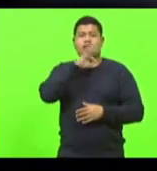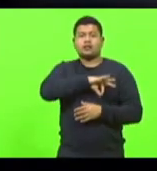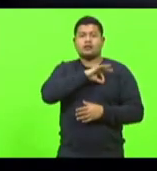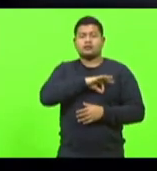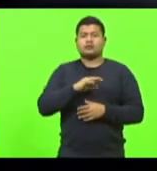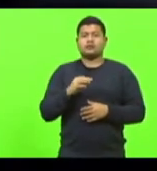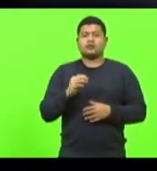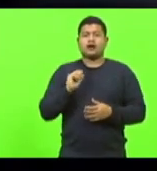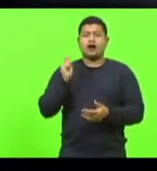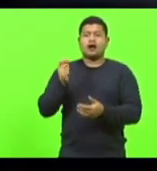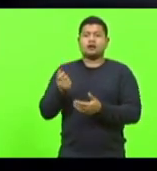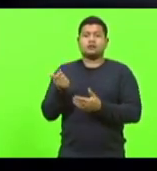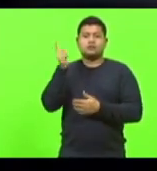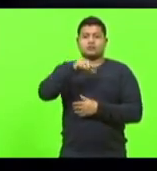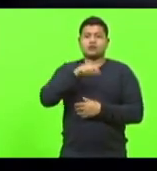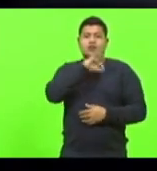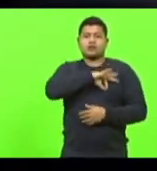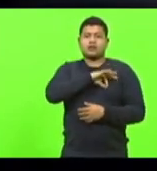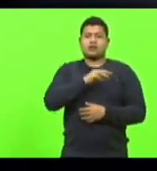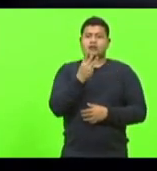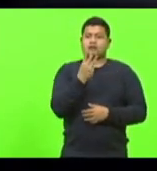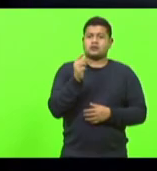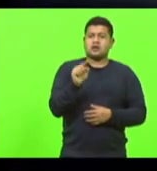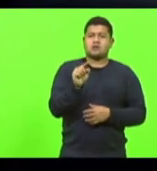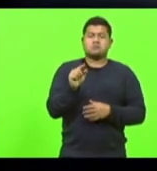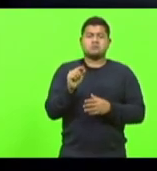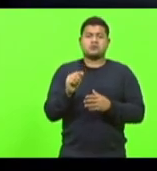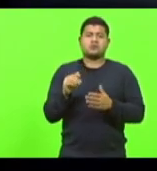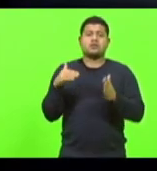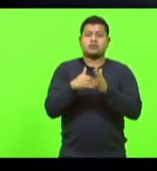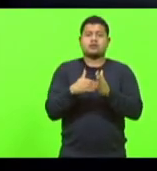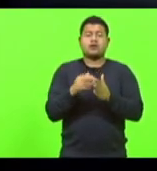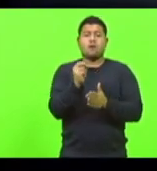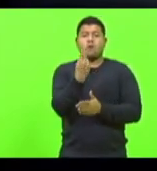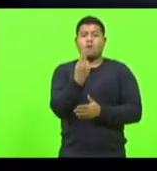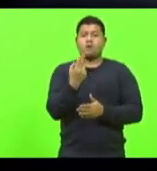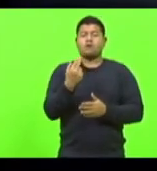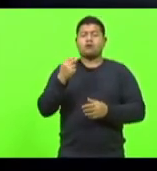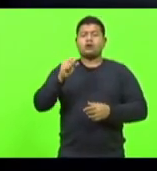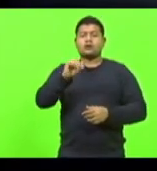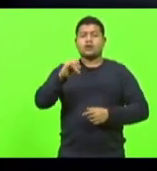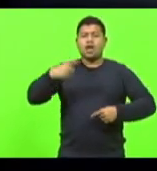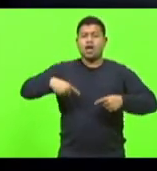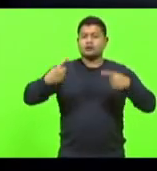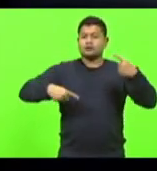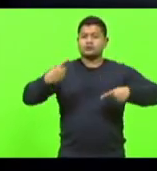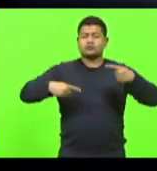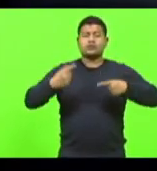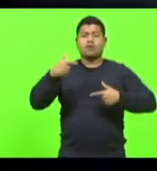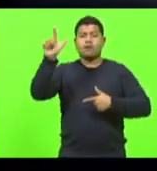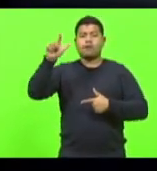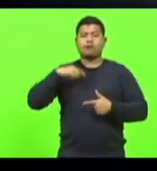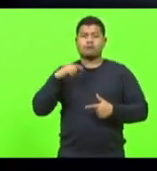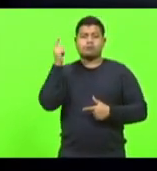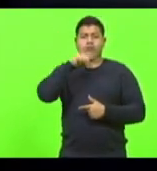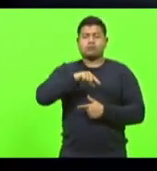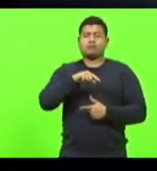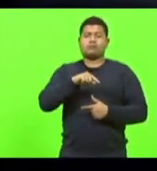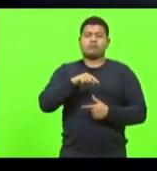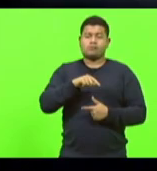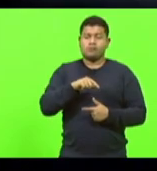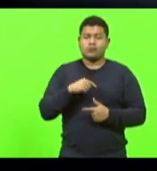ganha dois três mil reaes ou se é fazer outro tipo de discussão para poder ter recursos para bancar